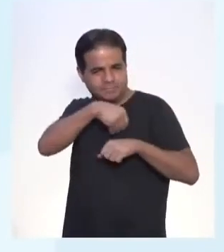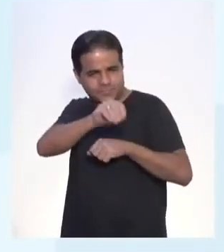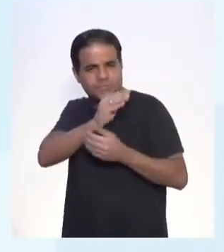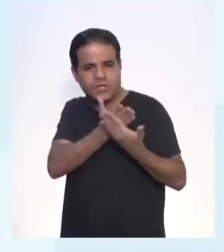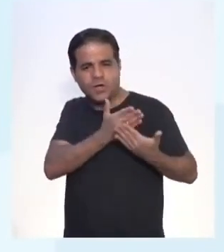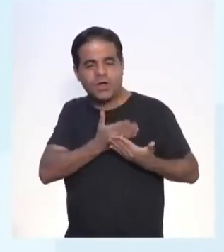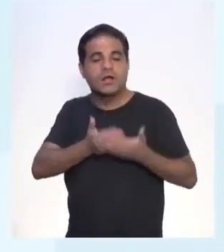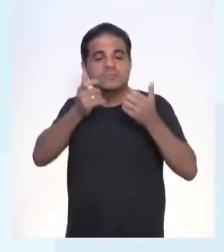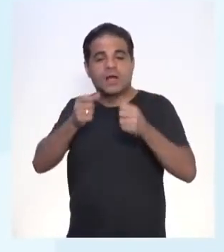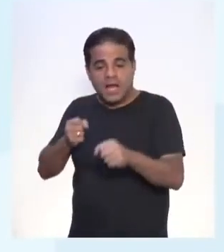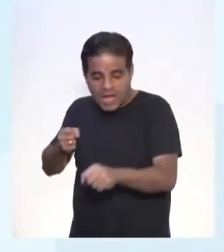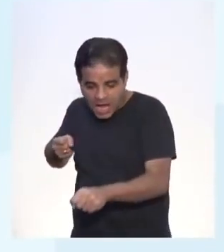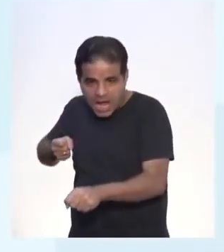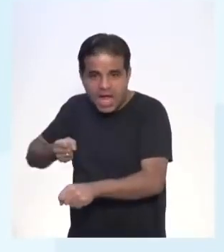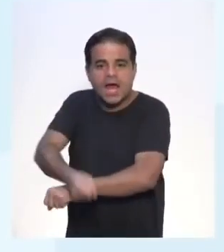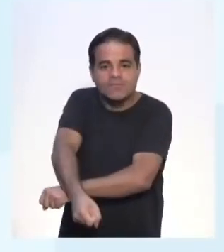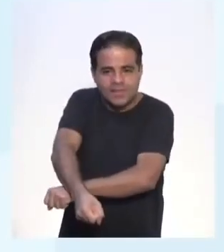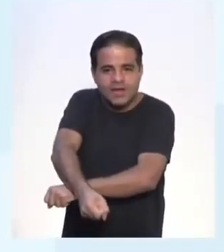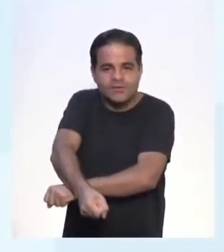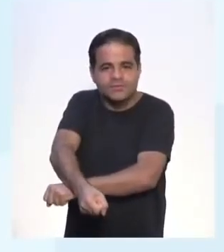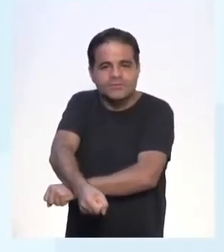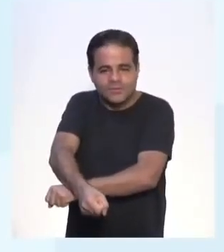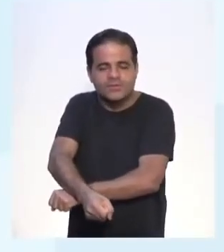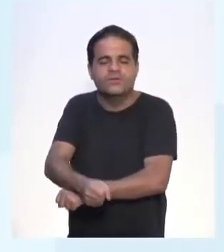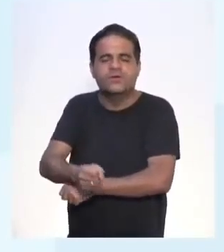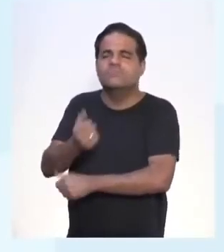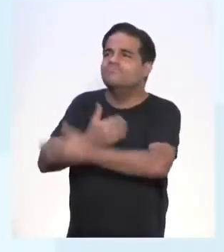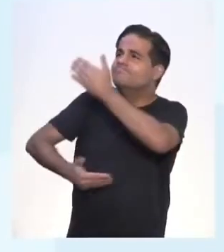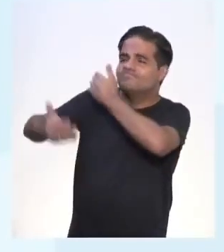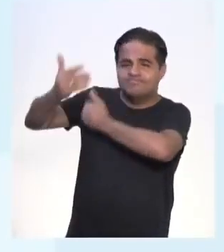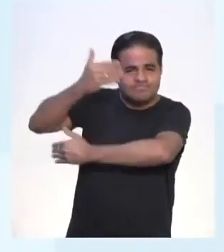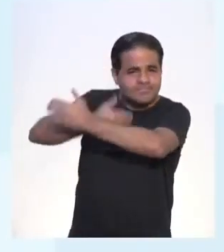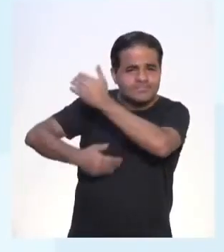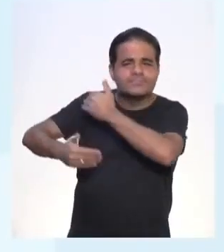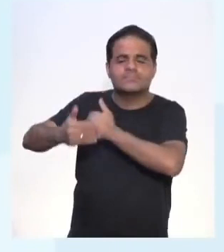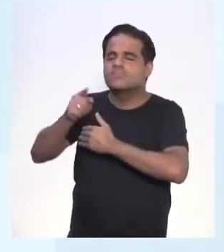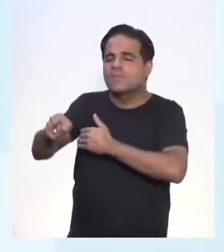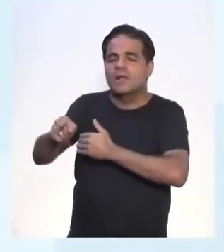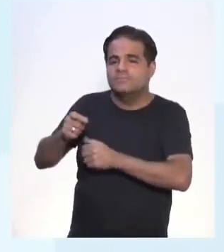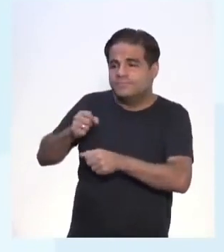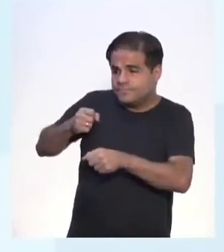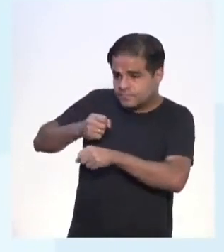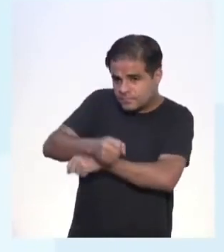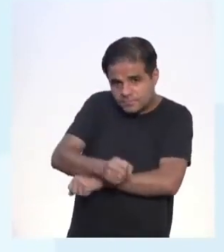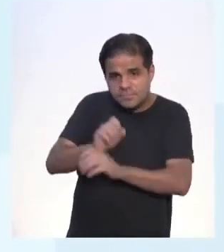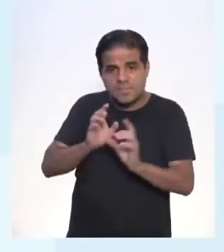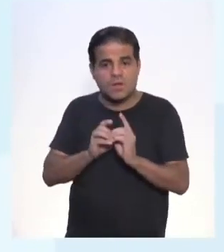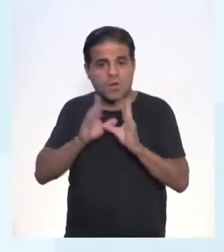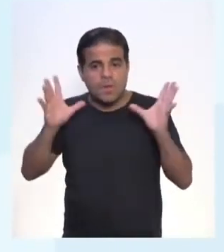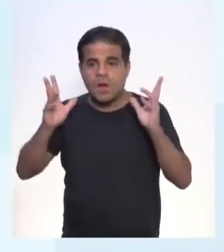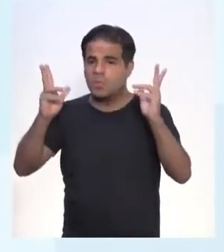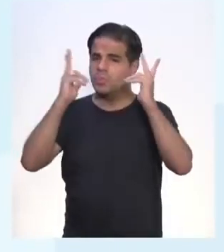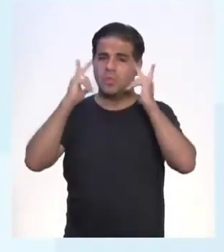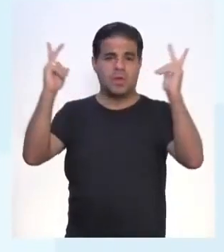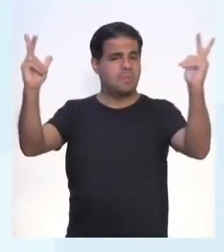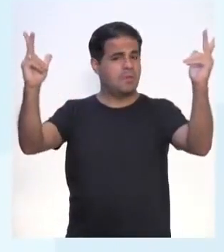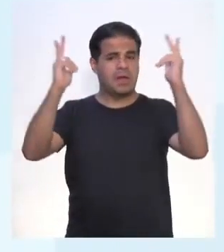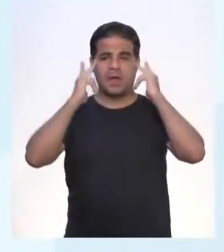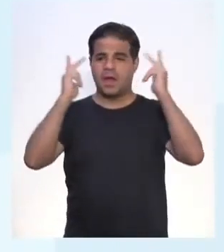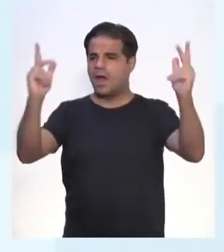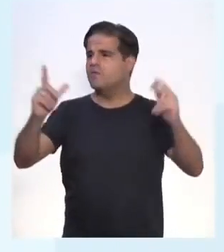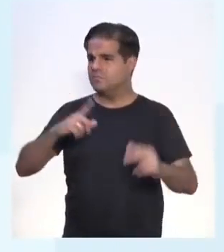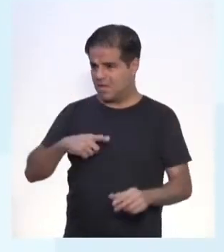foi sobre a questão da escravidão. Que em algum momento você ser escravocrata era normal. Imagina,